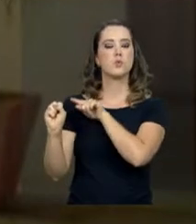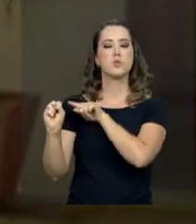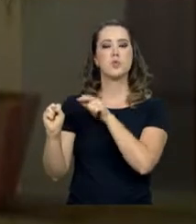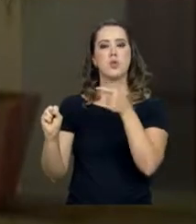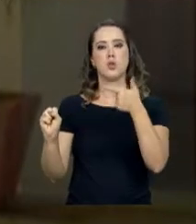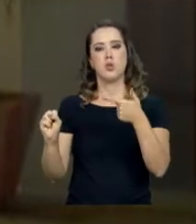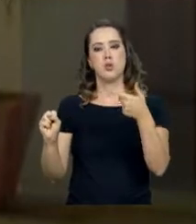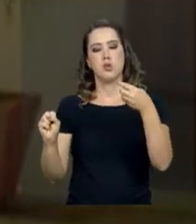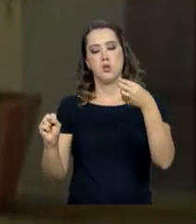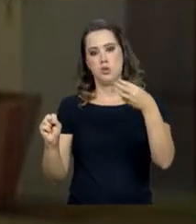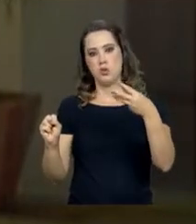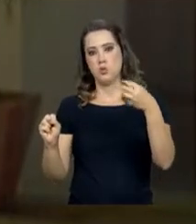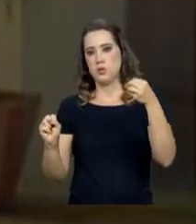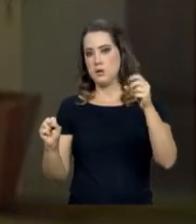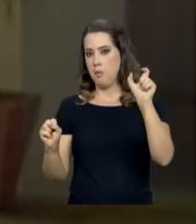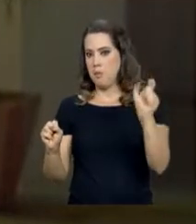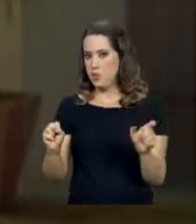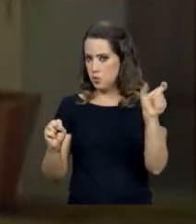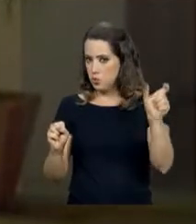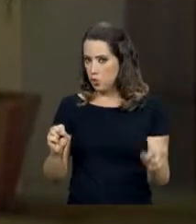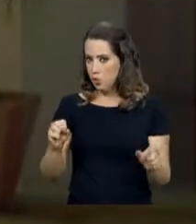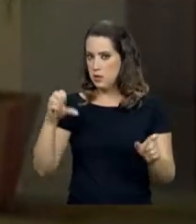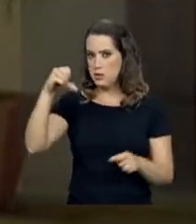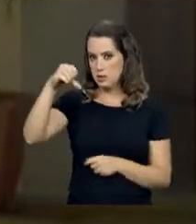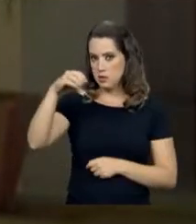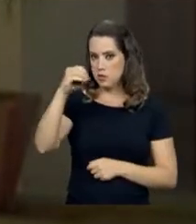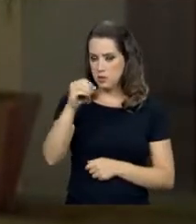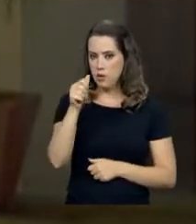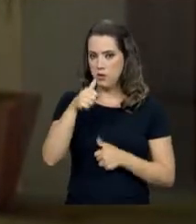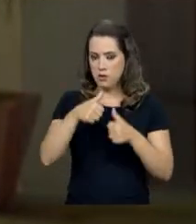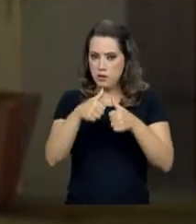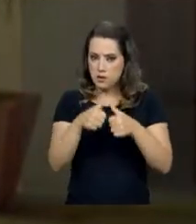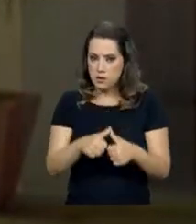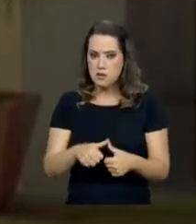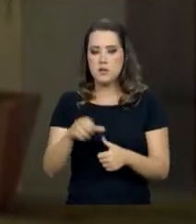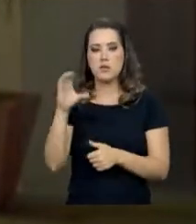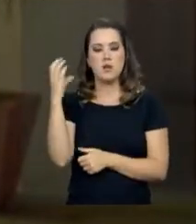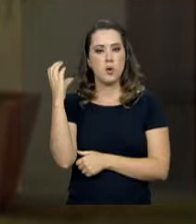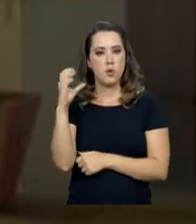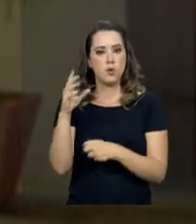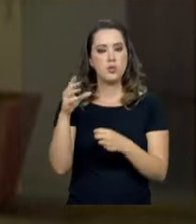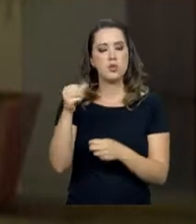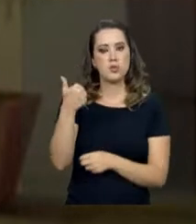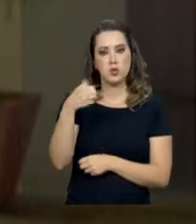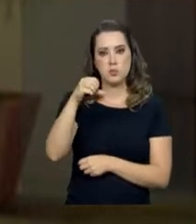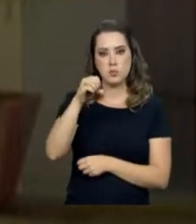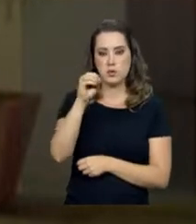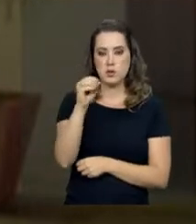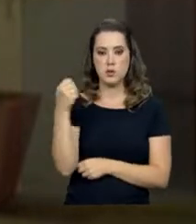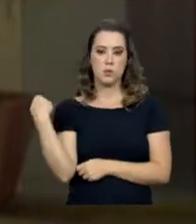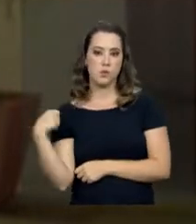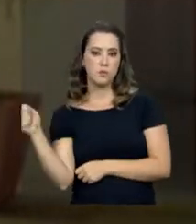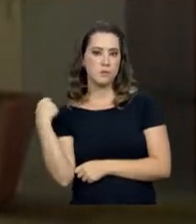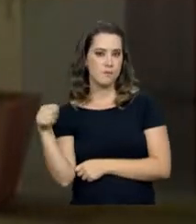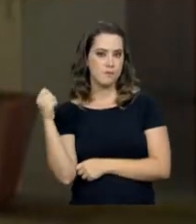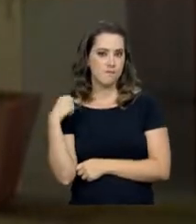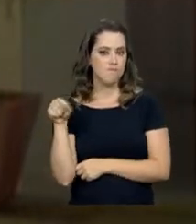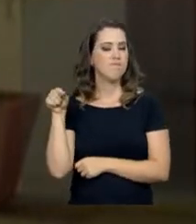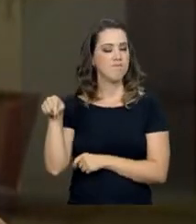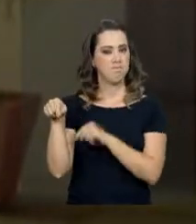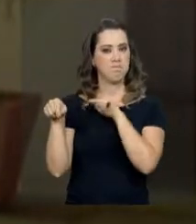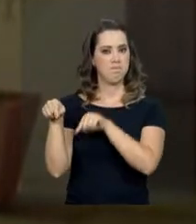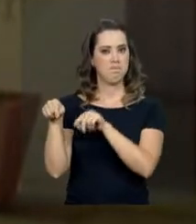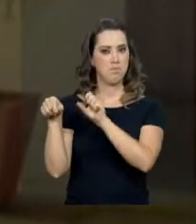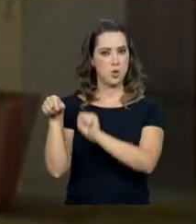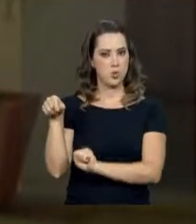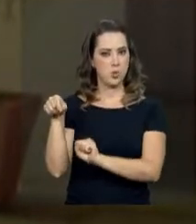Aérea Brasileira, sendo que 90 venezuelanos vão ficar em Curitiba e 140 serão levados para o Rio Grande do Sul. Lá, alguns ficarão,